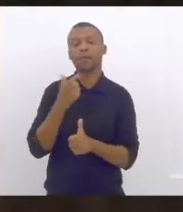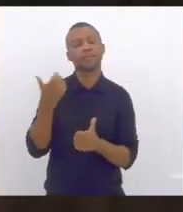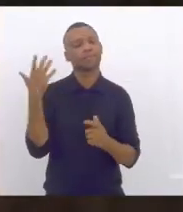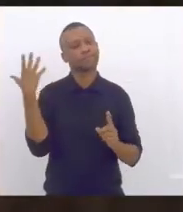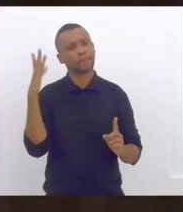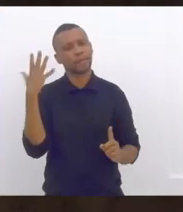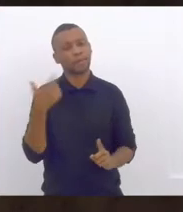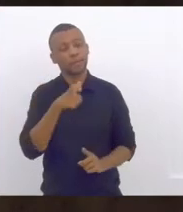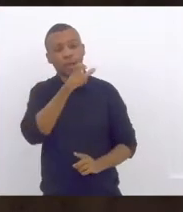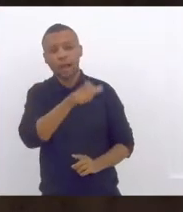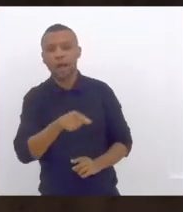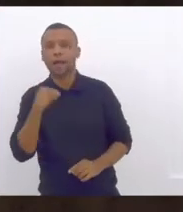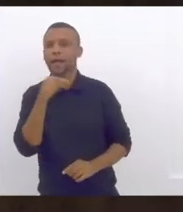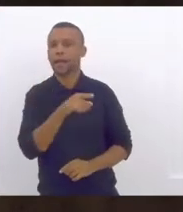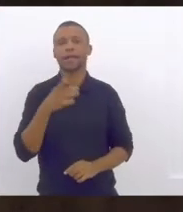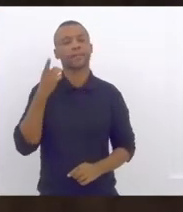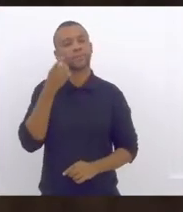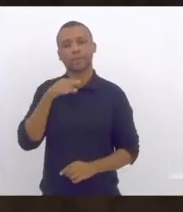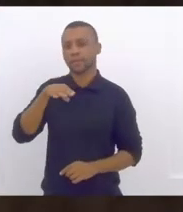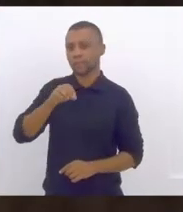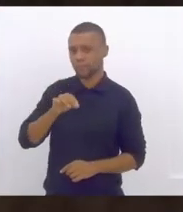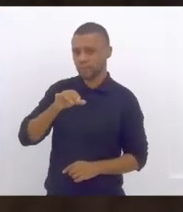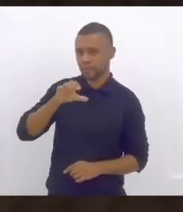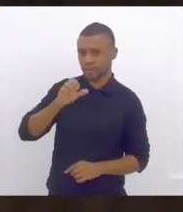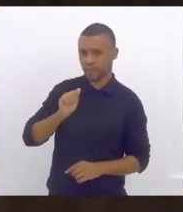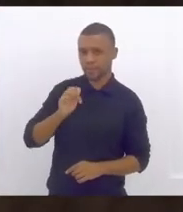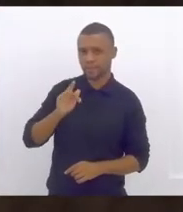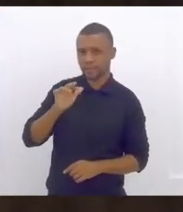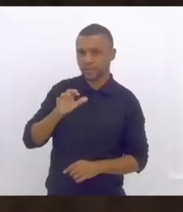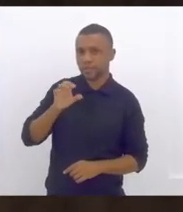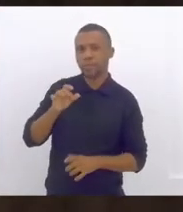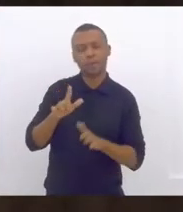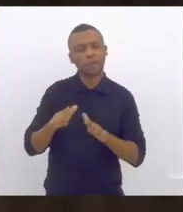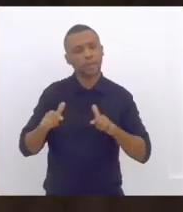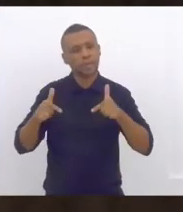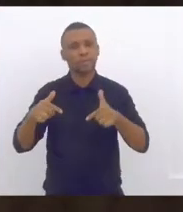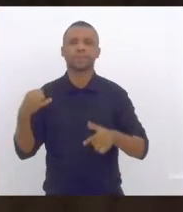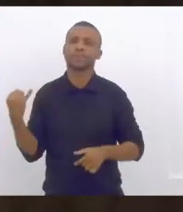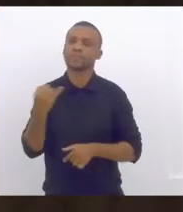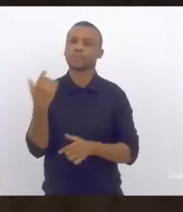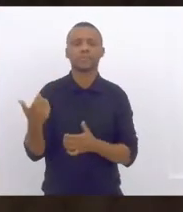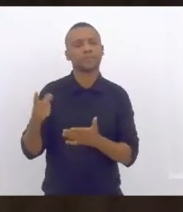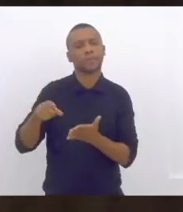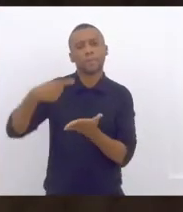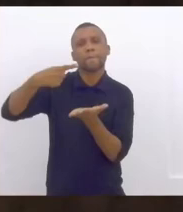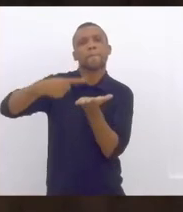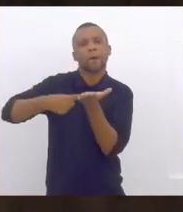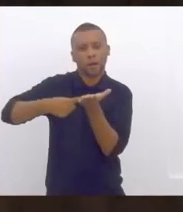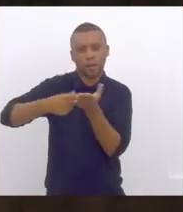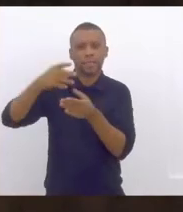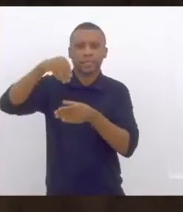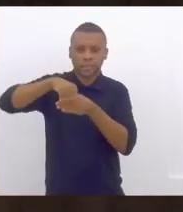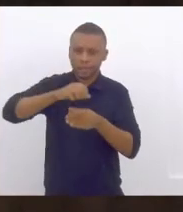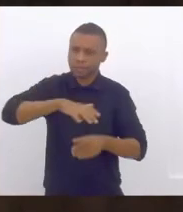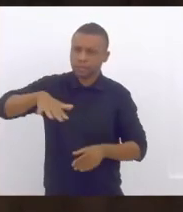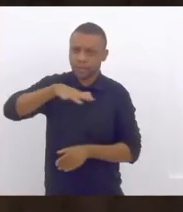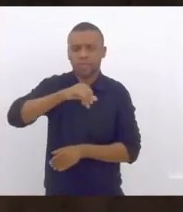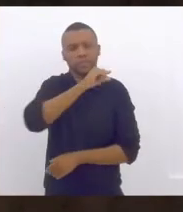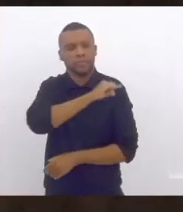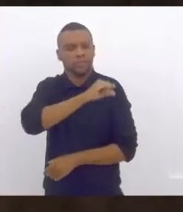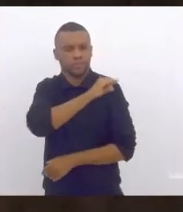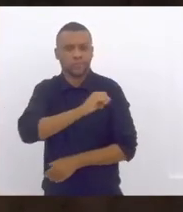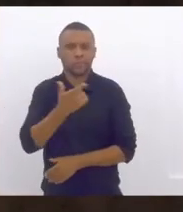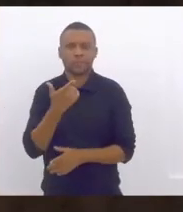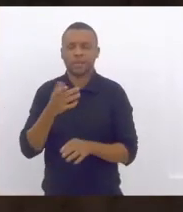Mônica Francisco pela iniciativa importante de estabelecer, aqui no âmbito do Estado do Rio de Janeiro, a